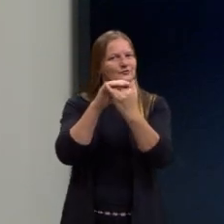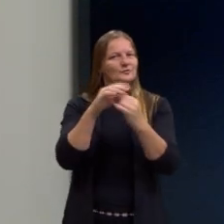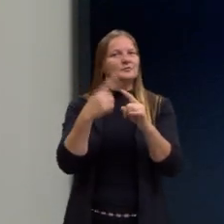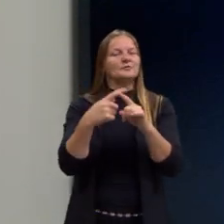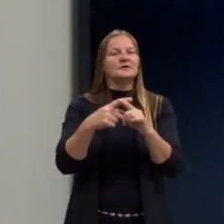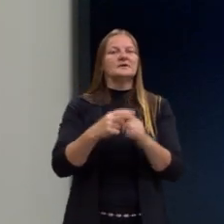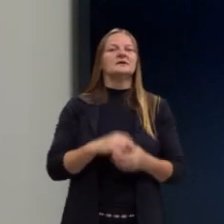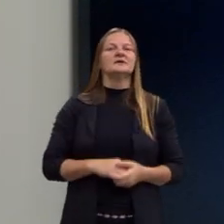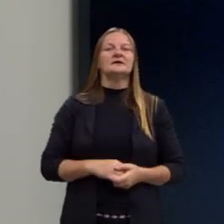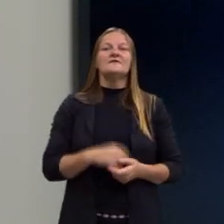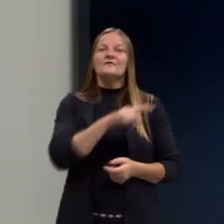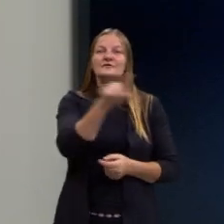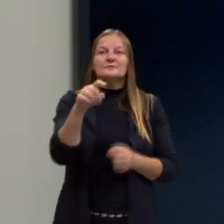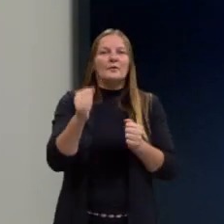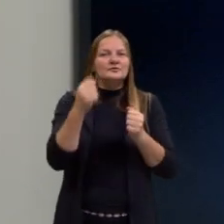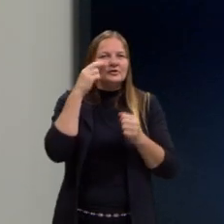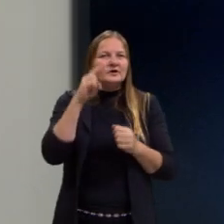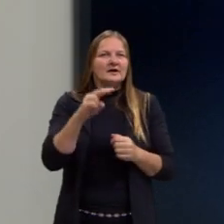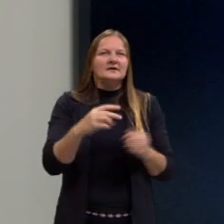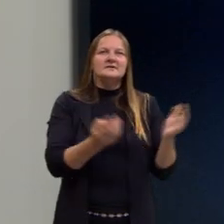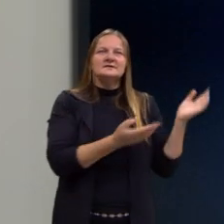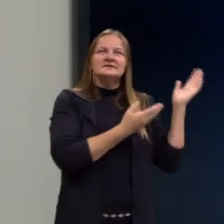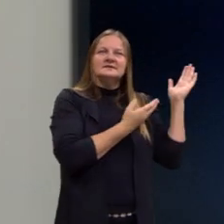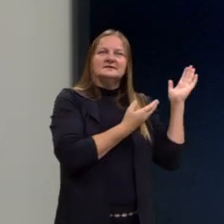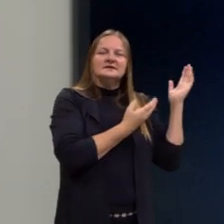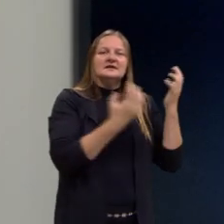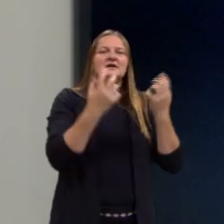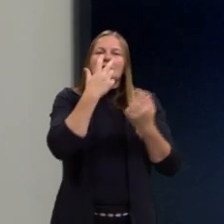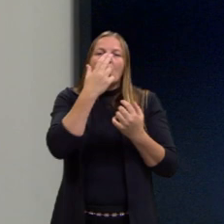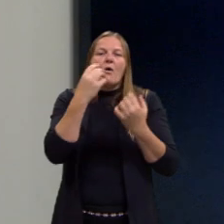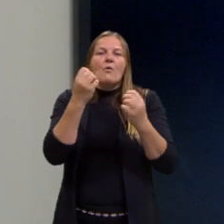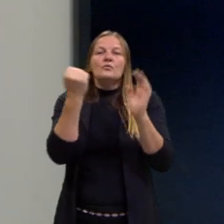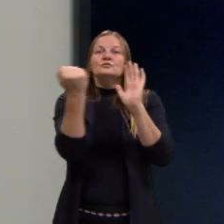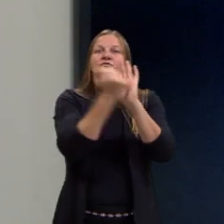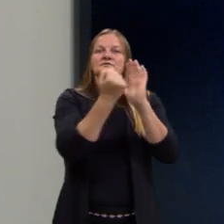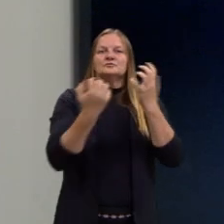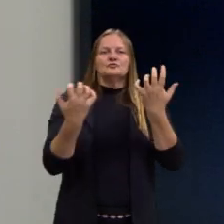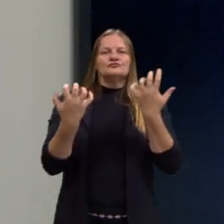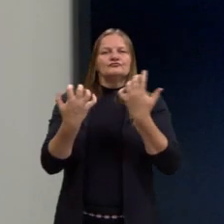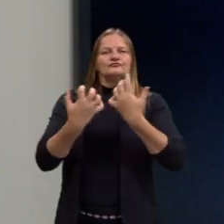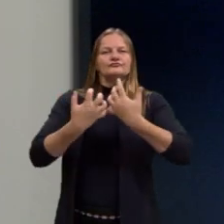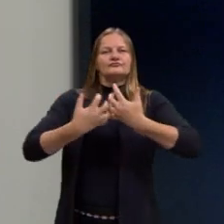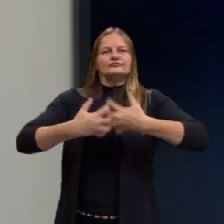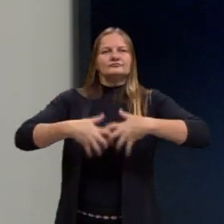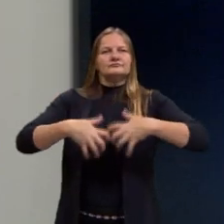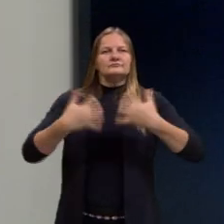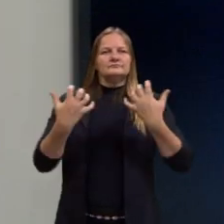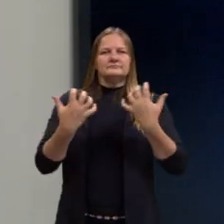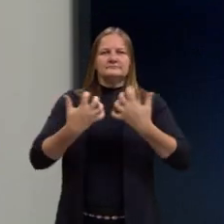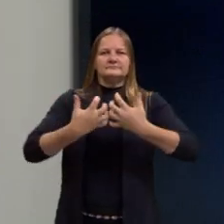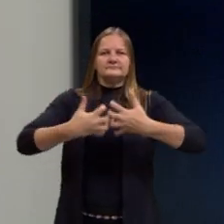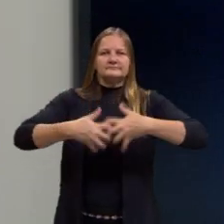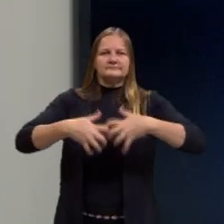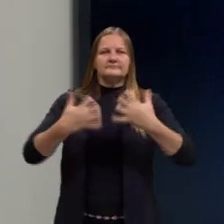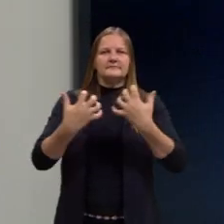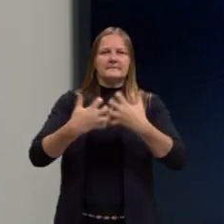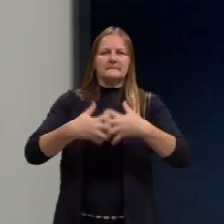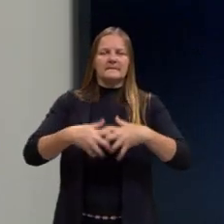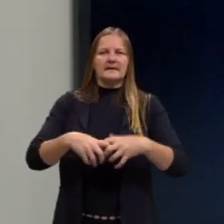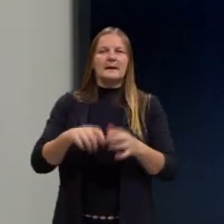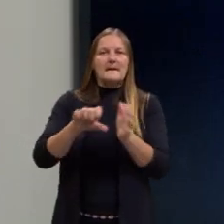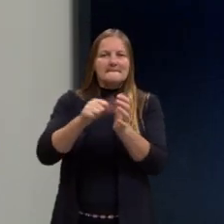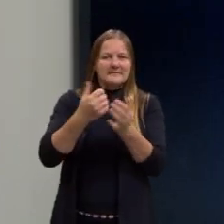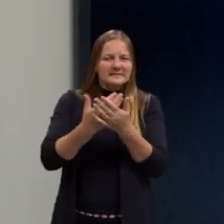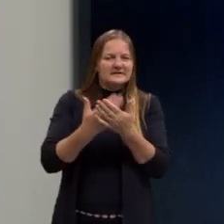porque eu trouxe aqui uma engrenagem né nas primeiras aulas a gente tem lá